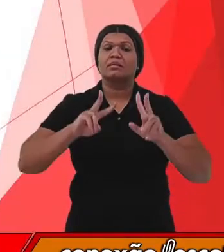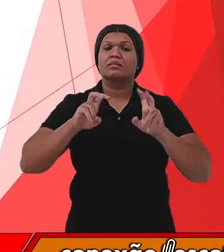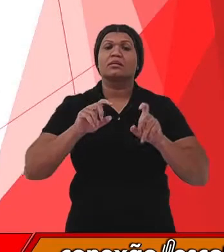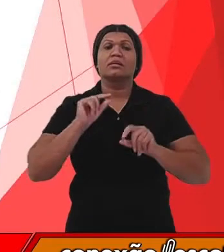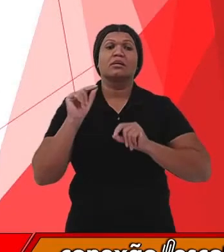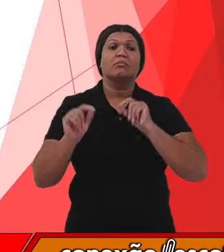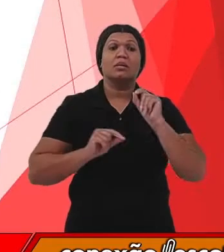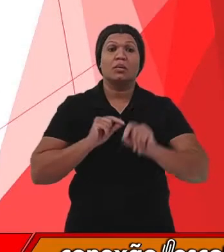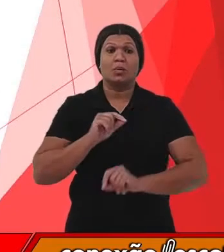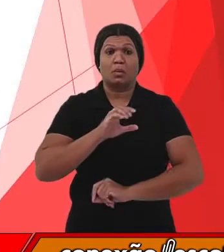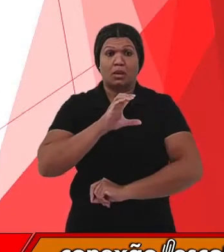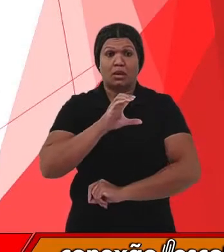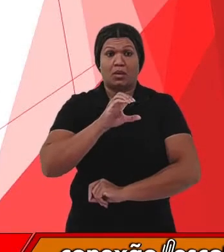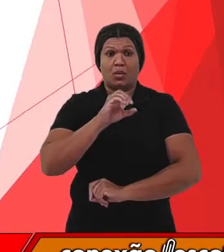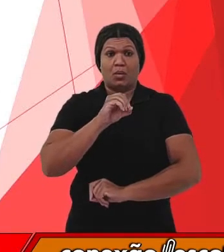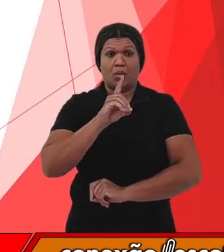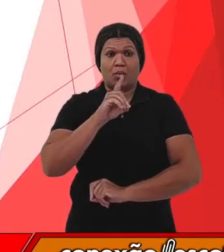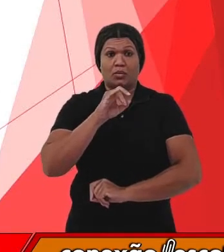de